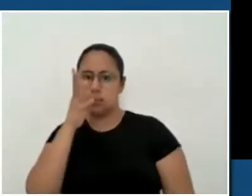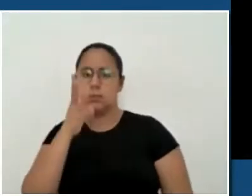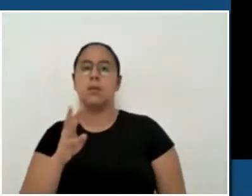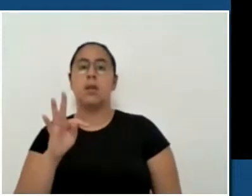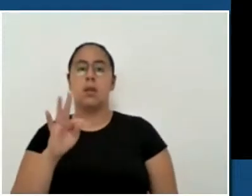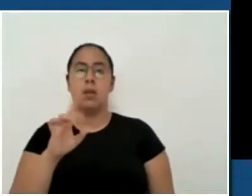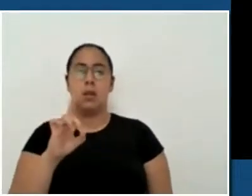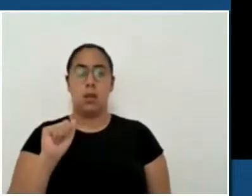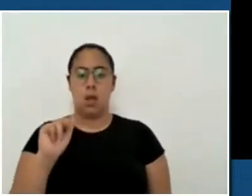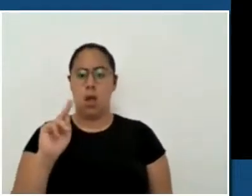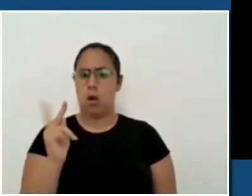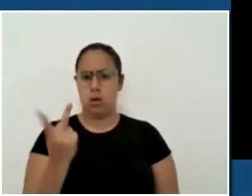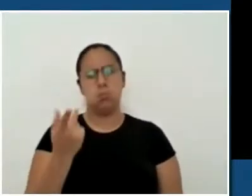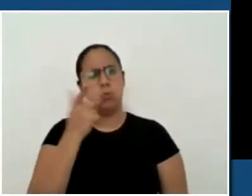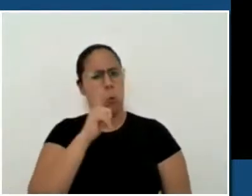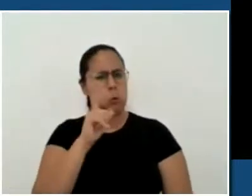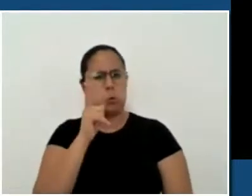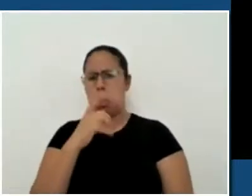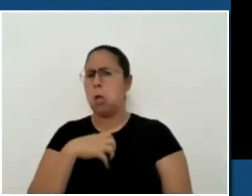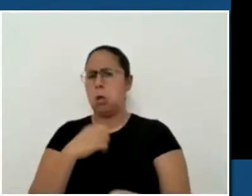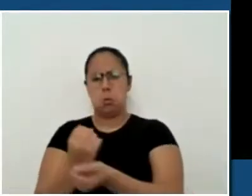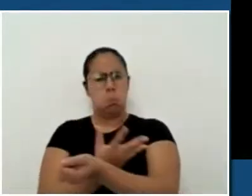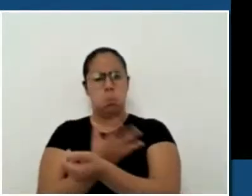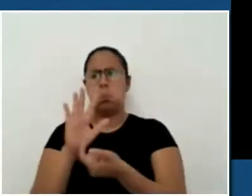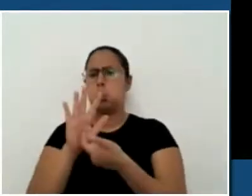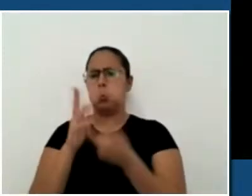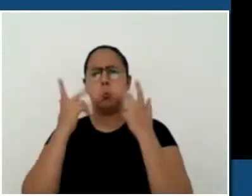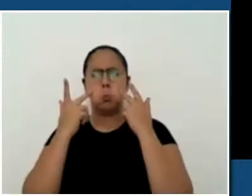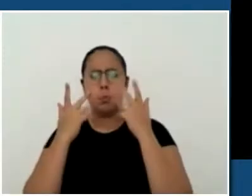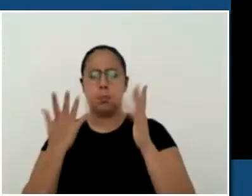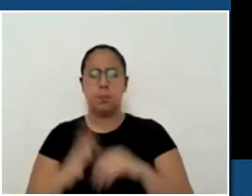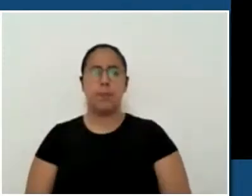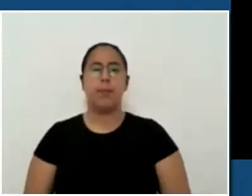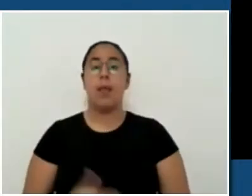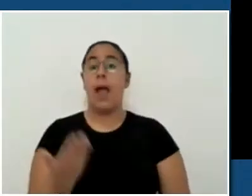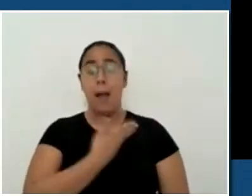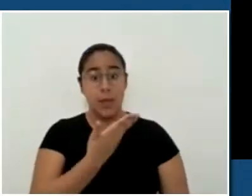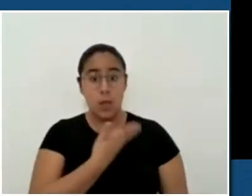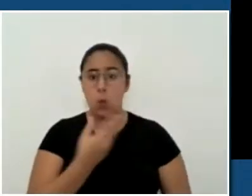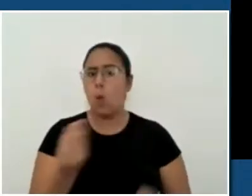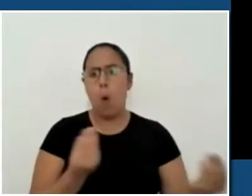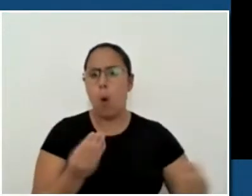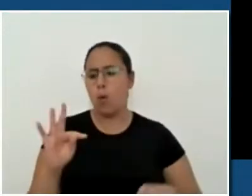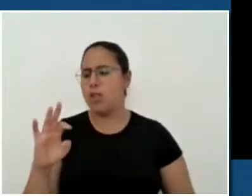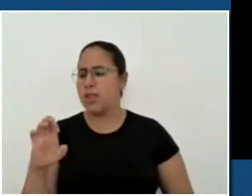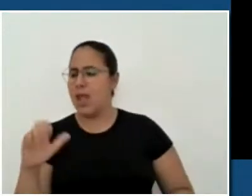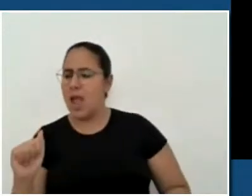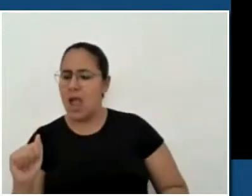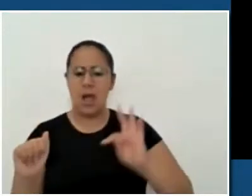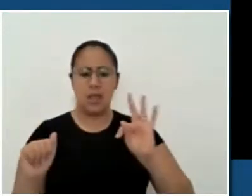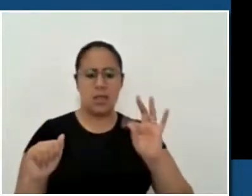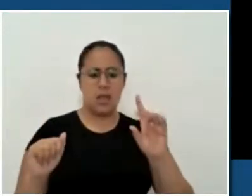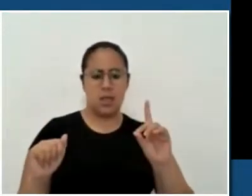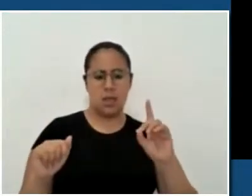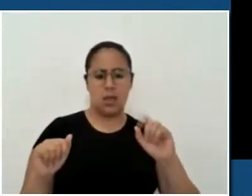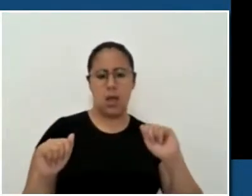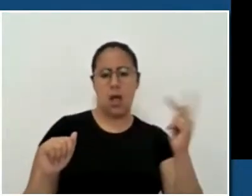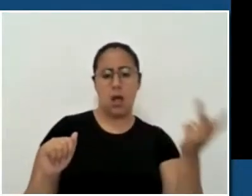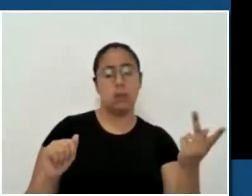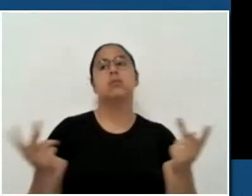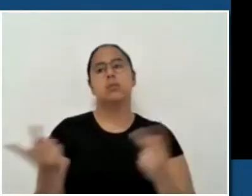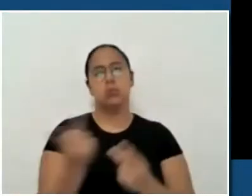bem as emoções. E amigos? Os dois querem ter amigos. Os dois têm dificuldade para